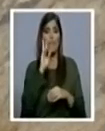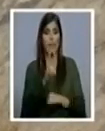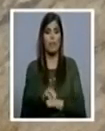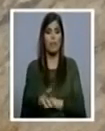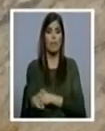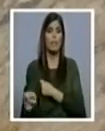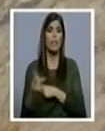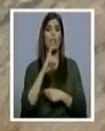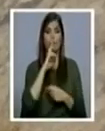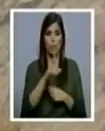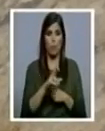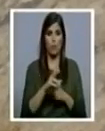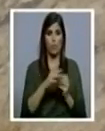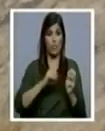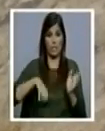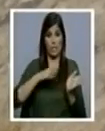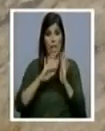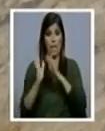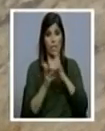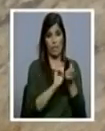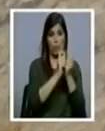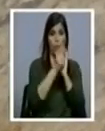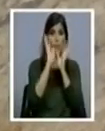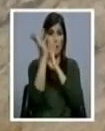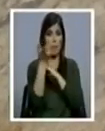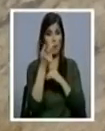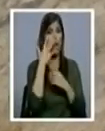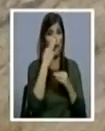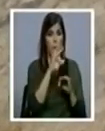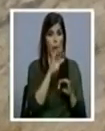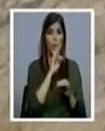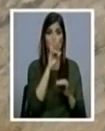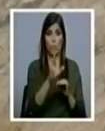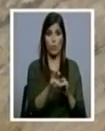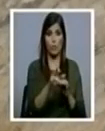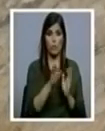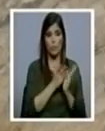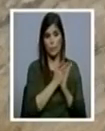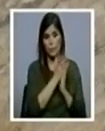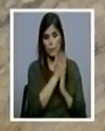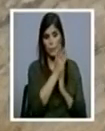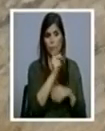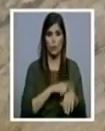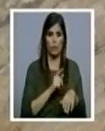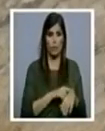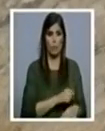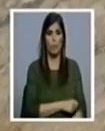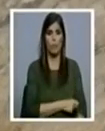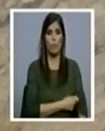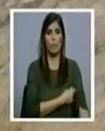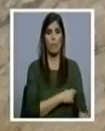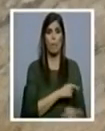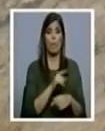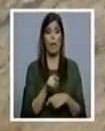respostas destes organismos às alterações climáticas, que por natureza são respostas bastante continuadas no tempo, em